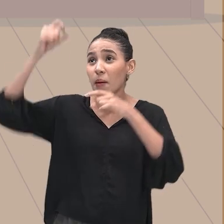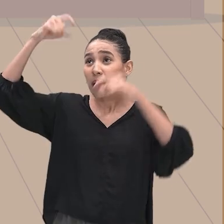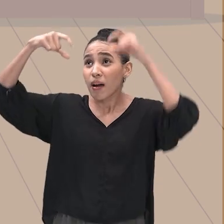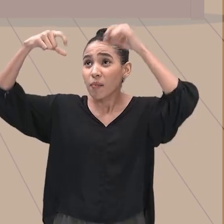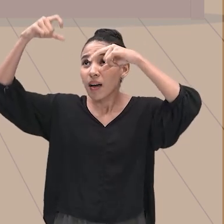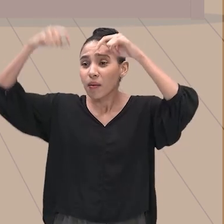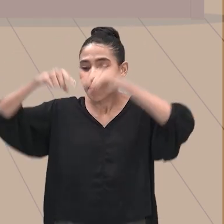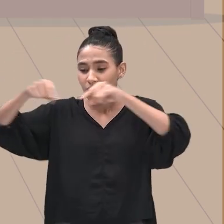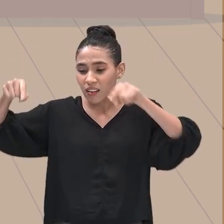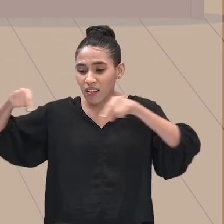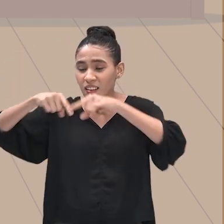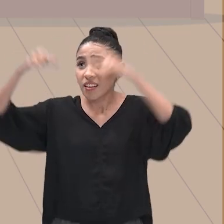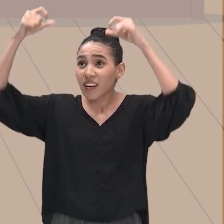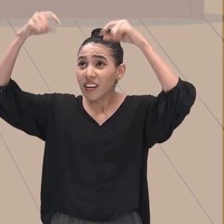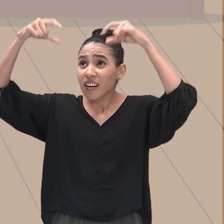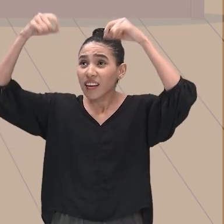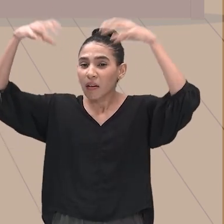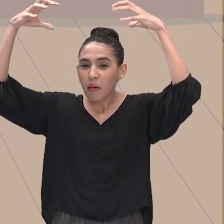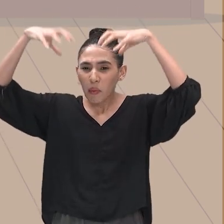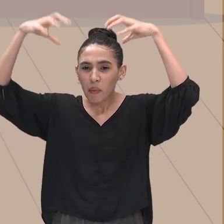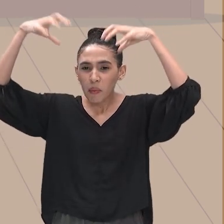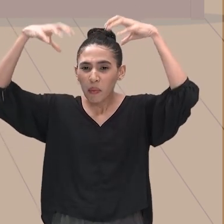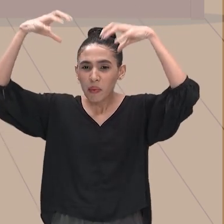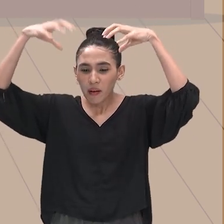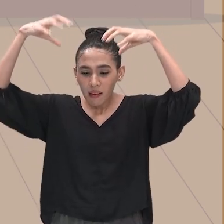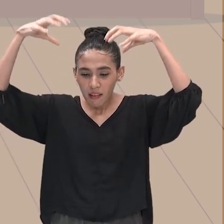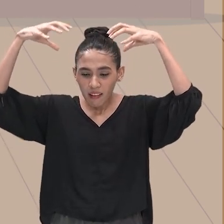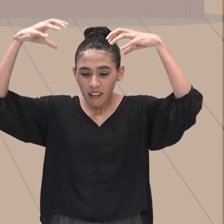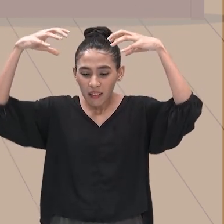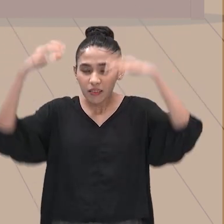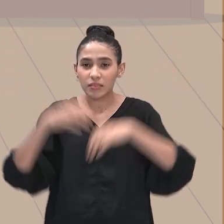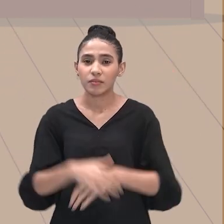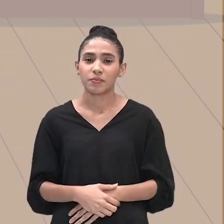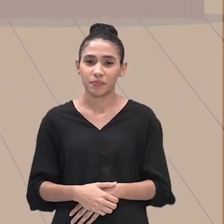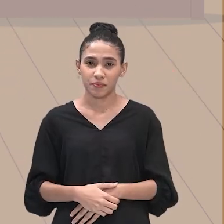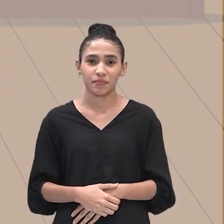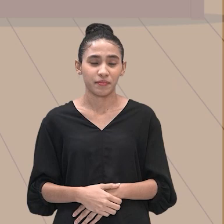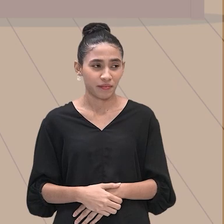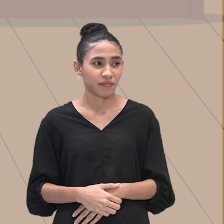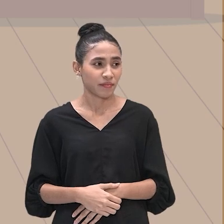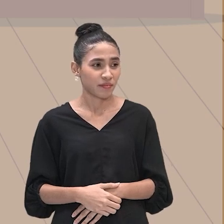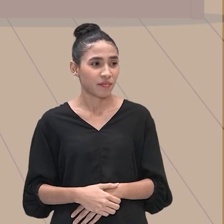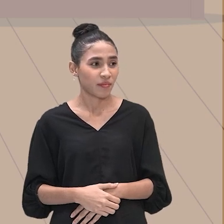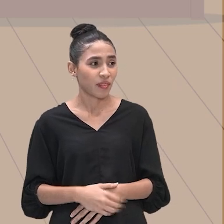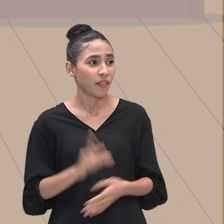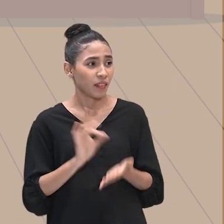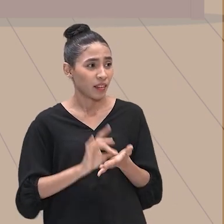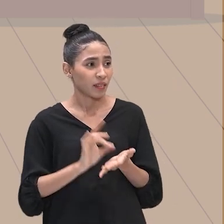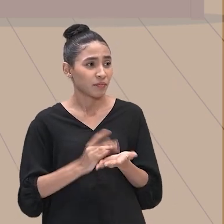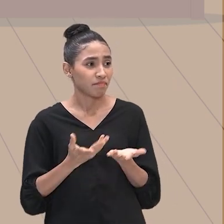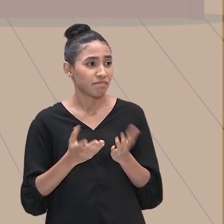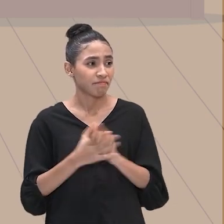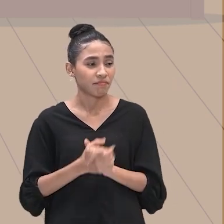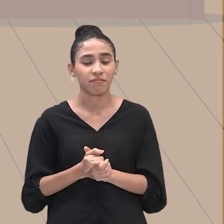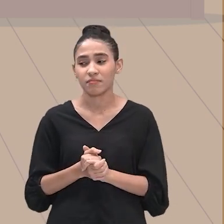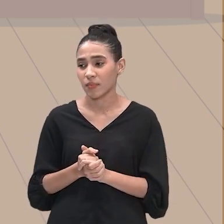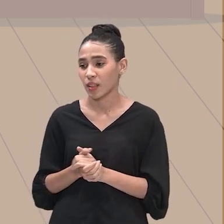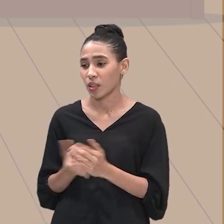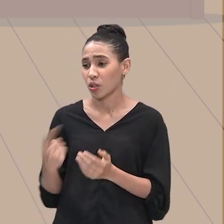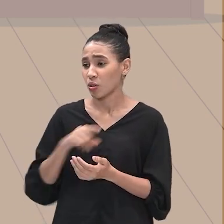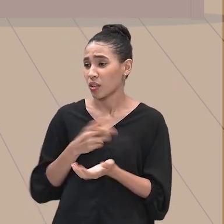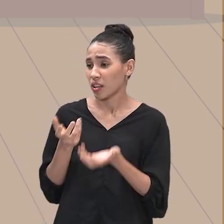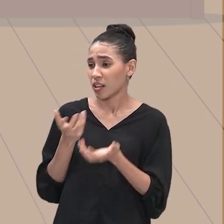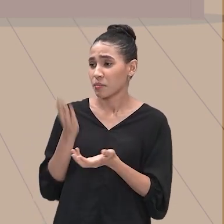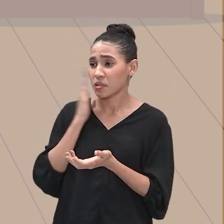nossa sala está cheia de goteiras, chove mais dentro do que fora. Verdade? E aí a gente quer saber se a